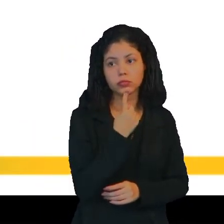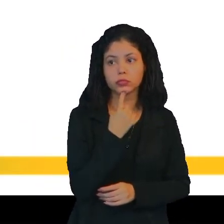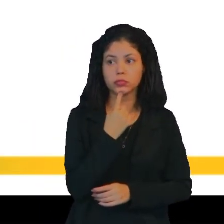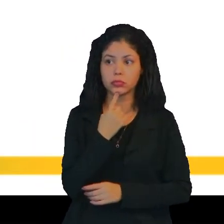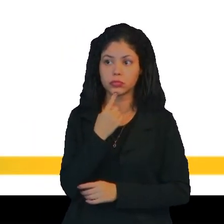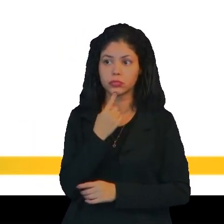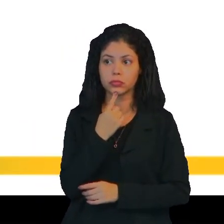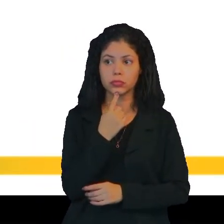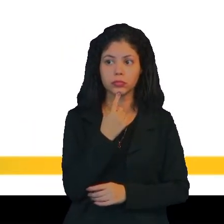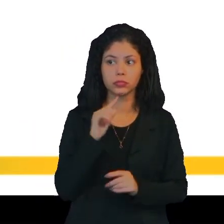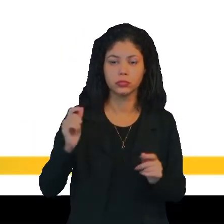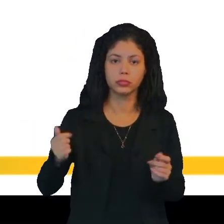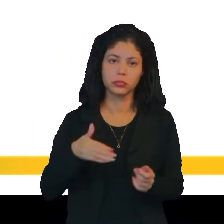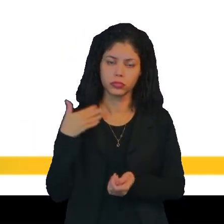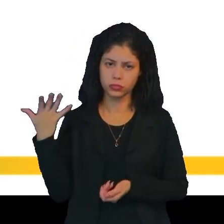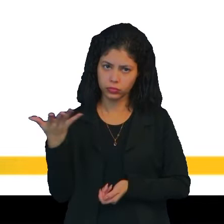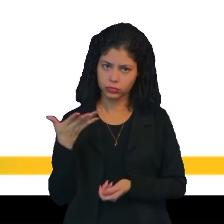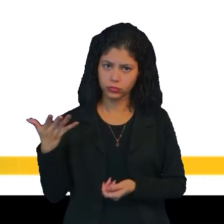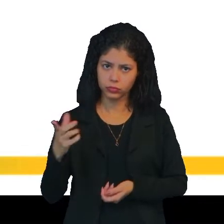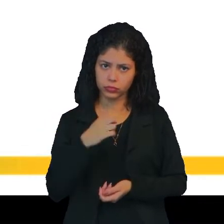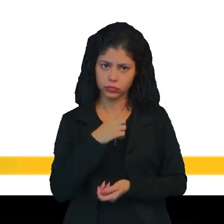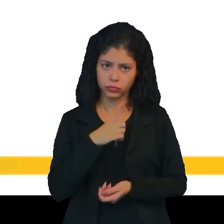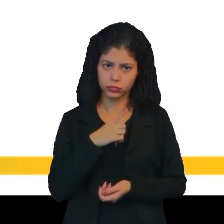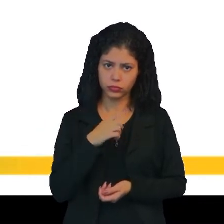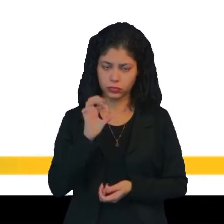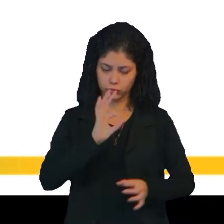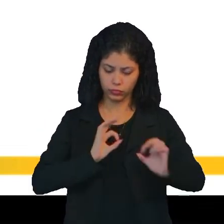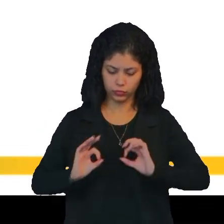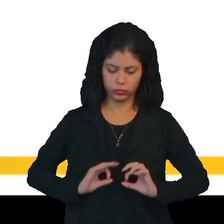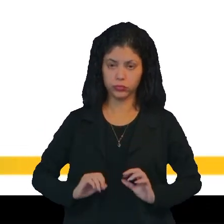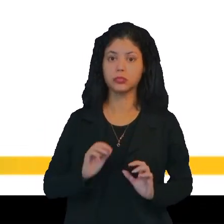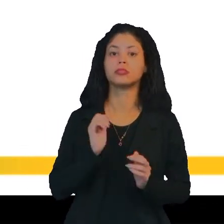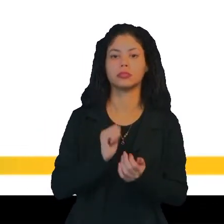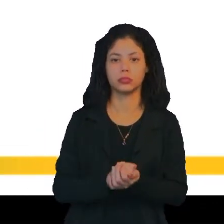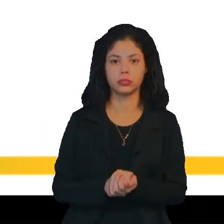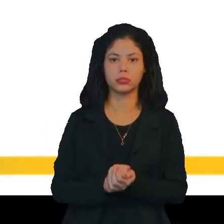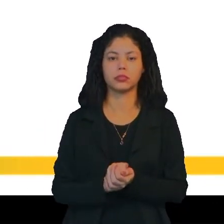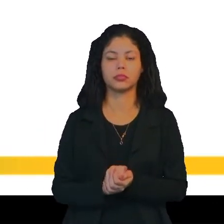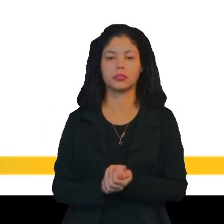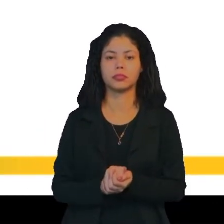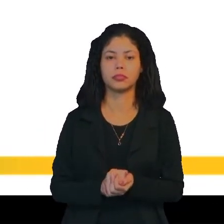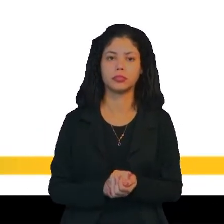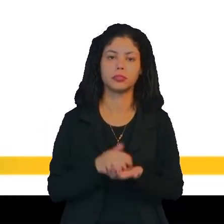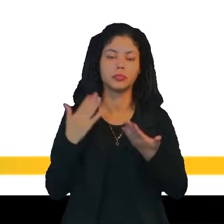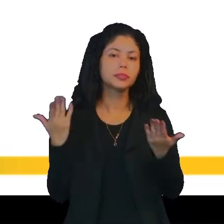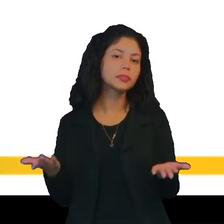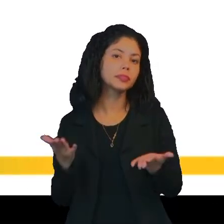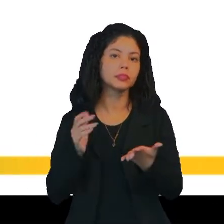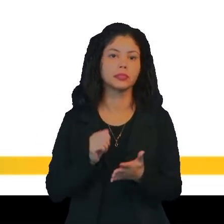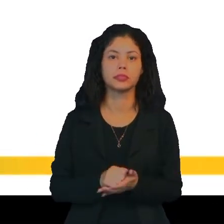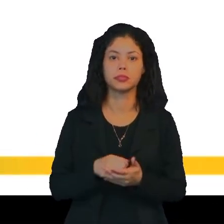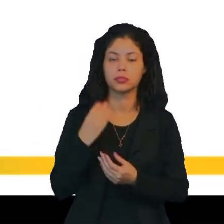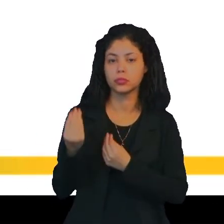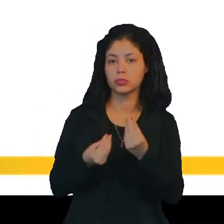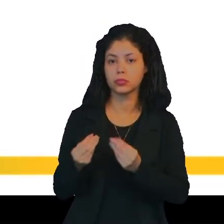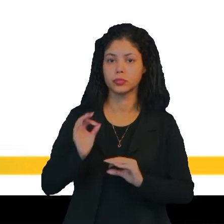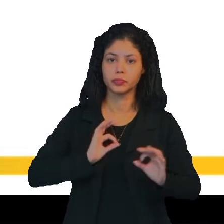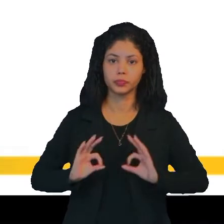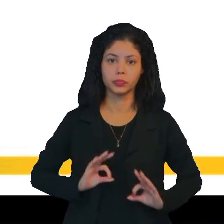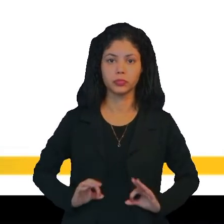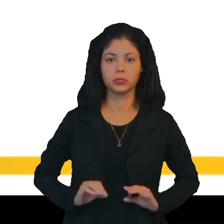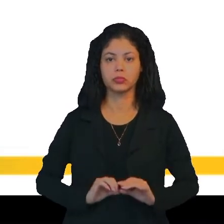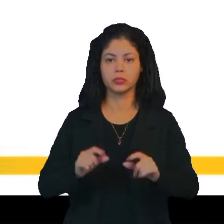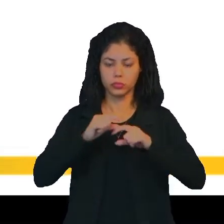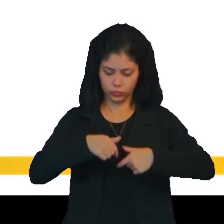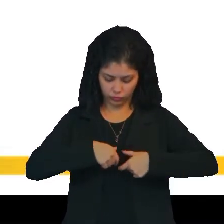temos, mesmo na base, nós temos a pantera onça, né? Que é a onça pintada. Então, tanto a onça pintada como